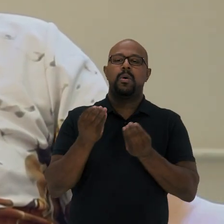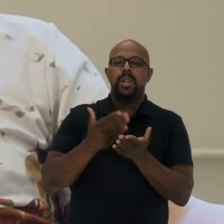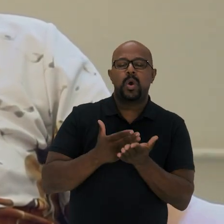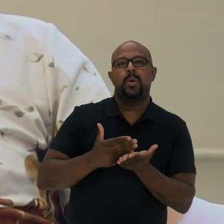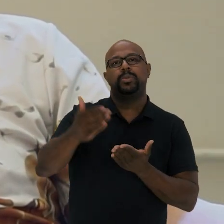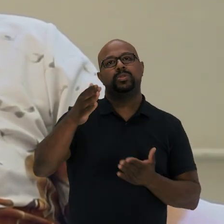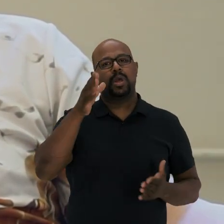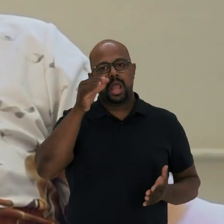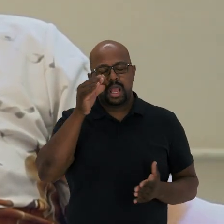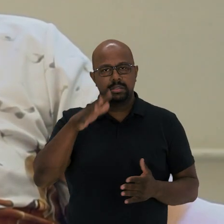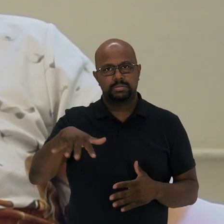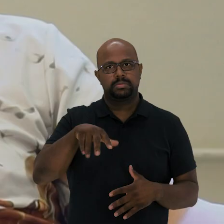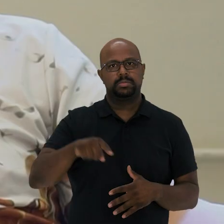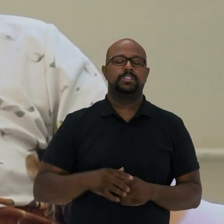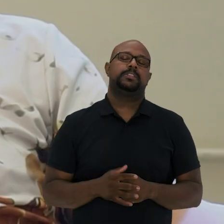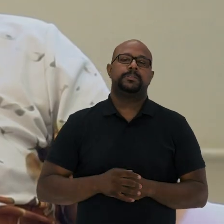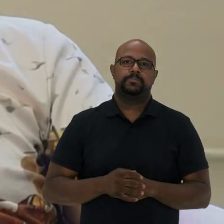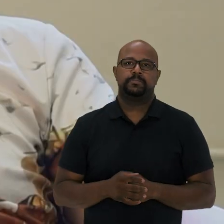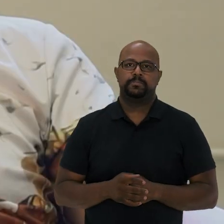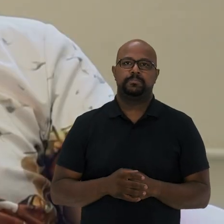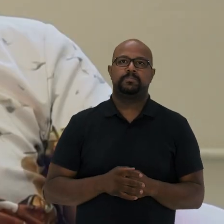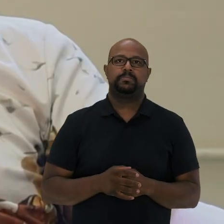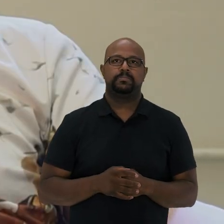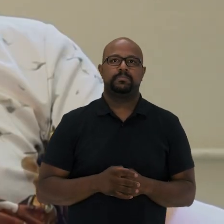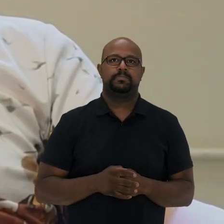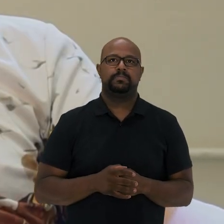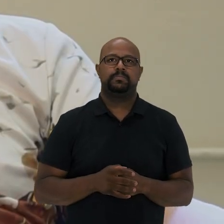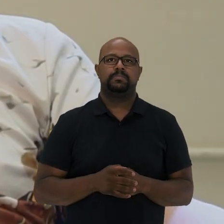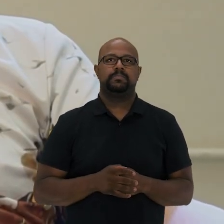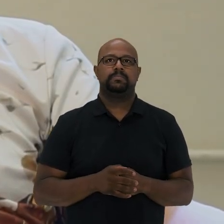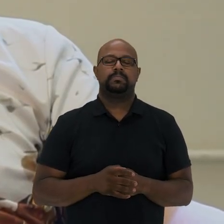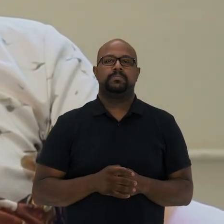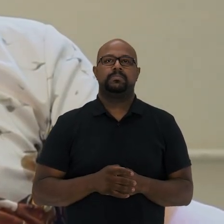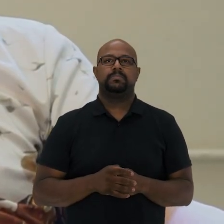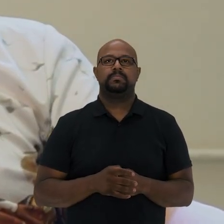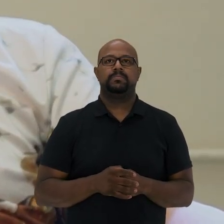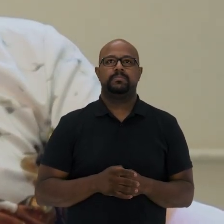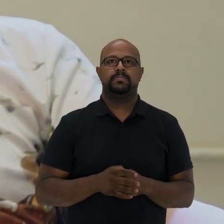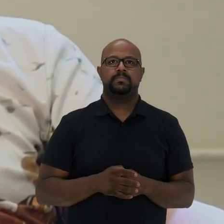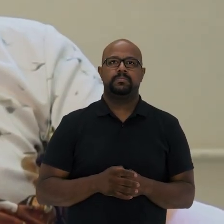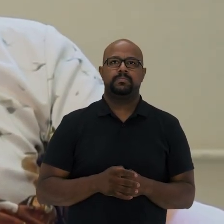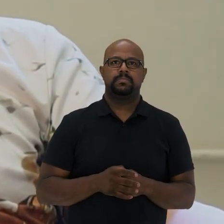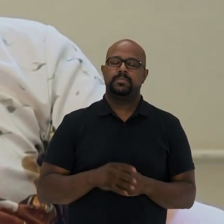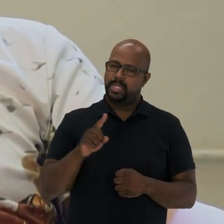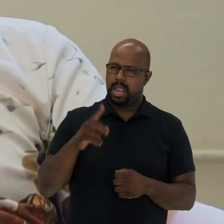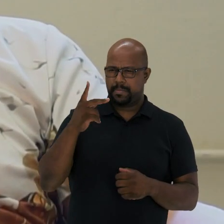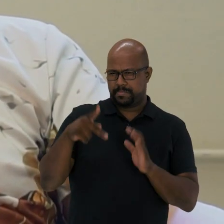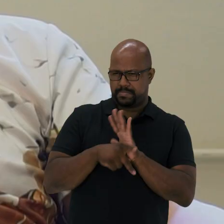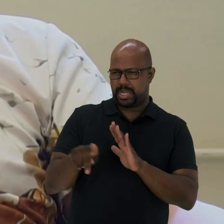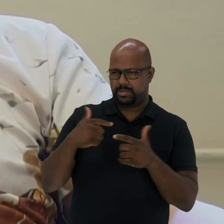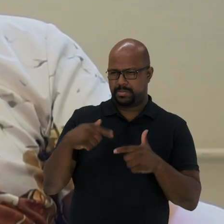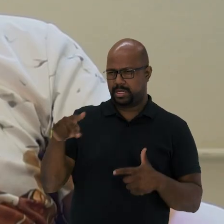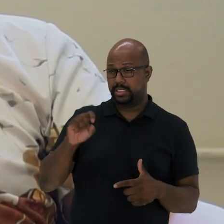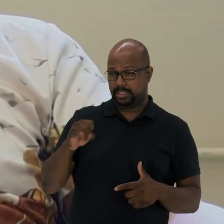ele começou a entrar nesse sistema. E tu atribui, então, uma parte ao trabalho dele.